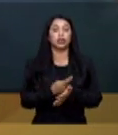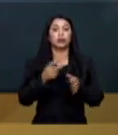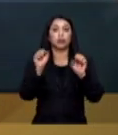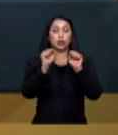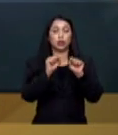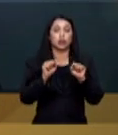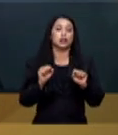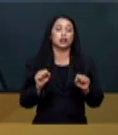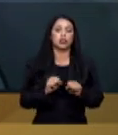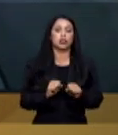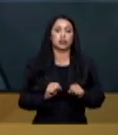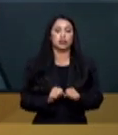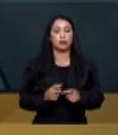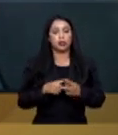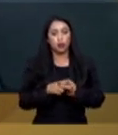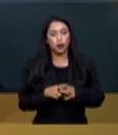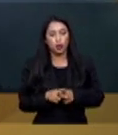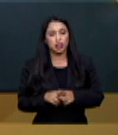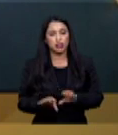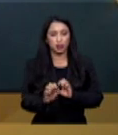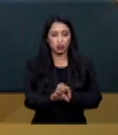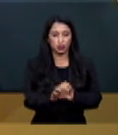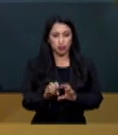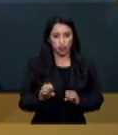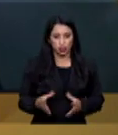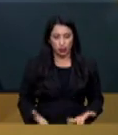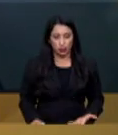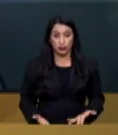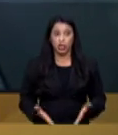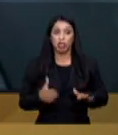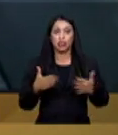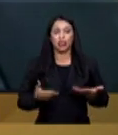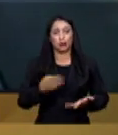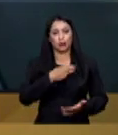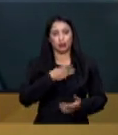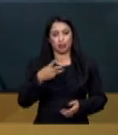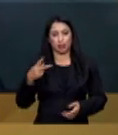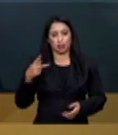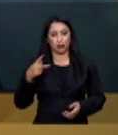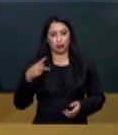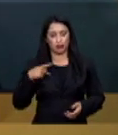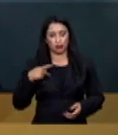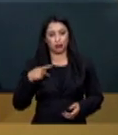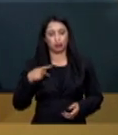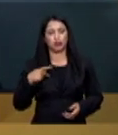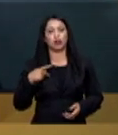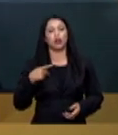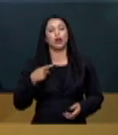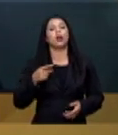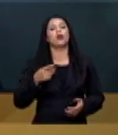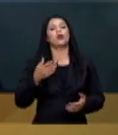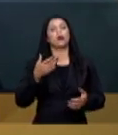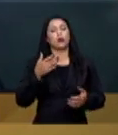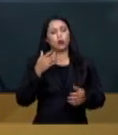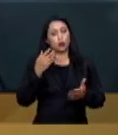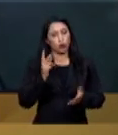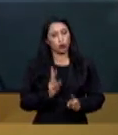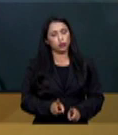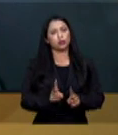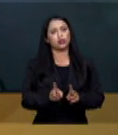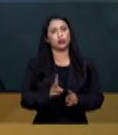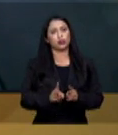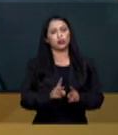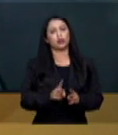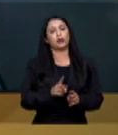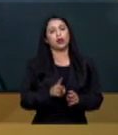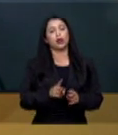sistema socioeducativo capixaba. Por isso, o Ministério Público reafirma os termos de sua petição inicial nesta ação